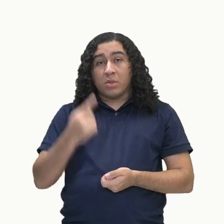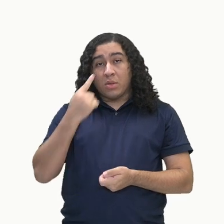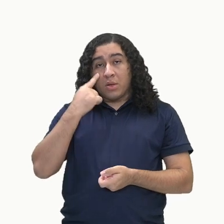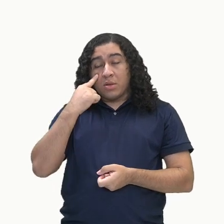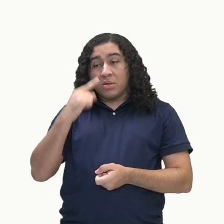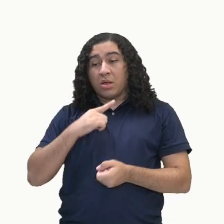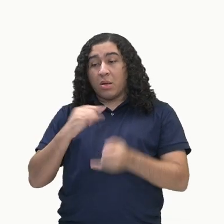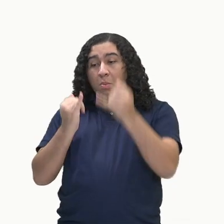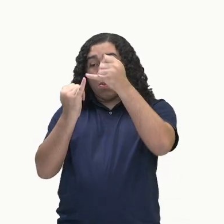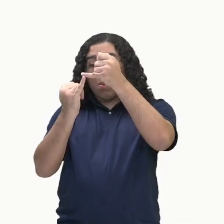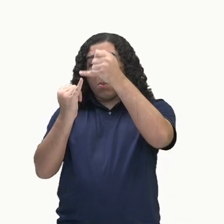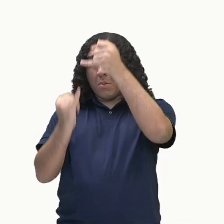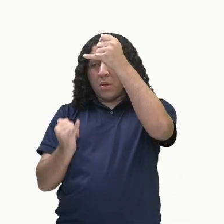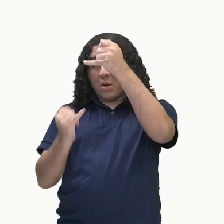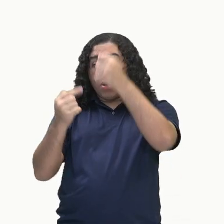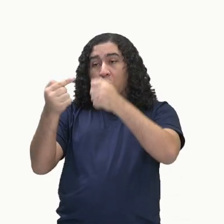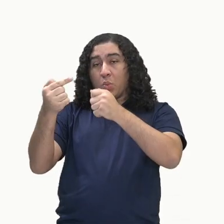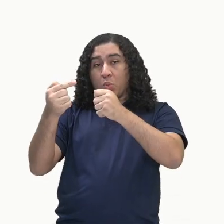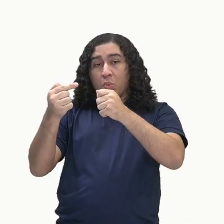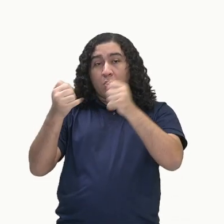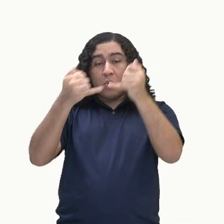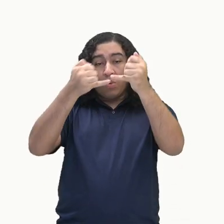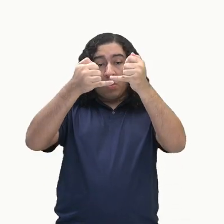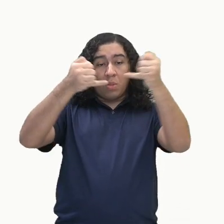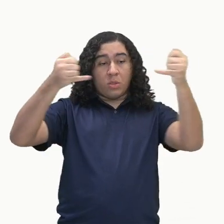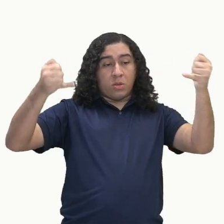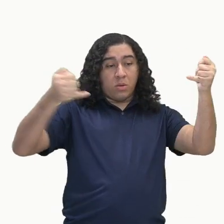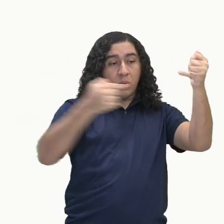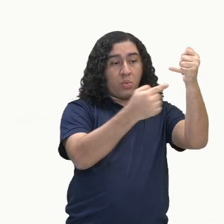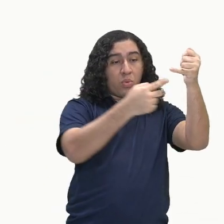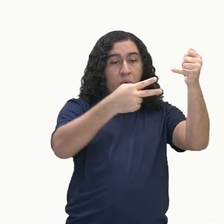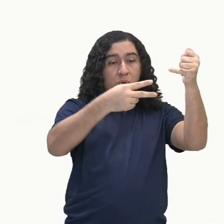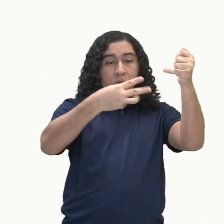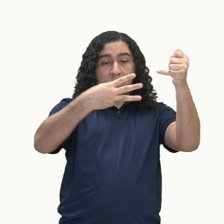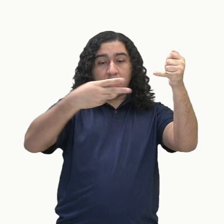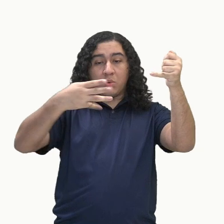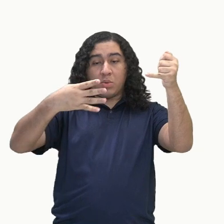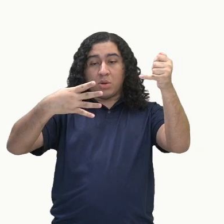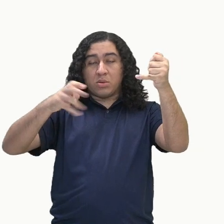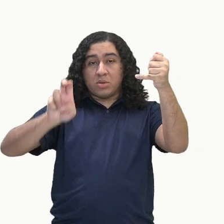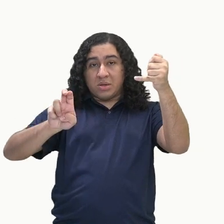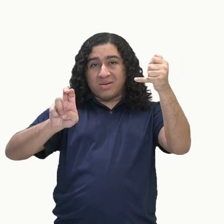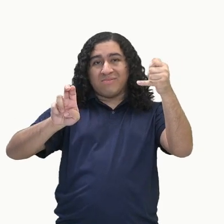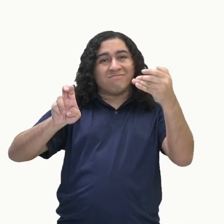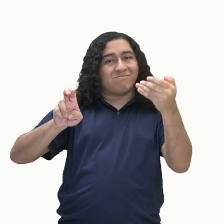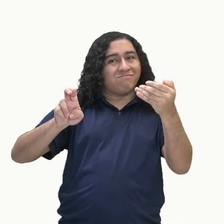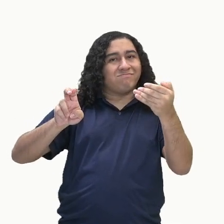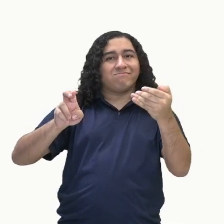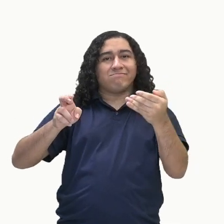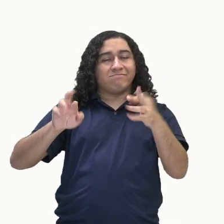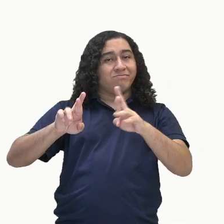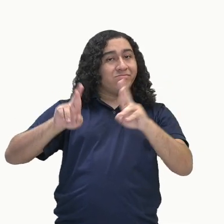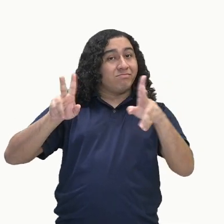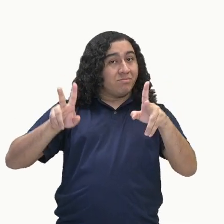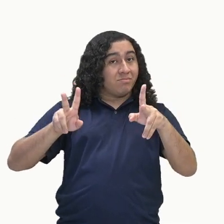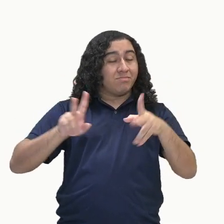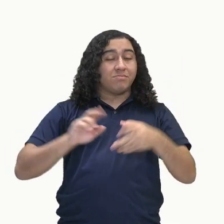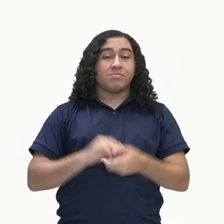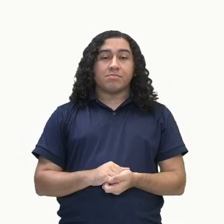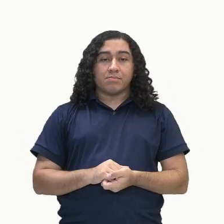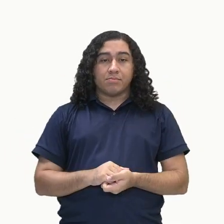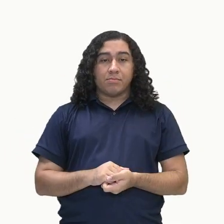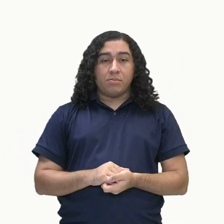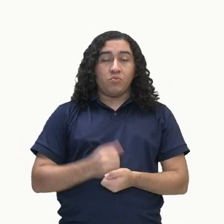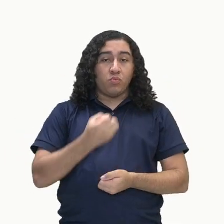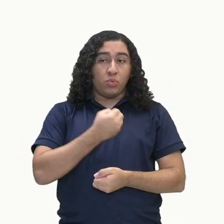comparar com este aqui, que possui a medida de 5, também a gente já consegue saber que não são lados iguais. A mesma coisa serve